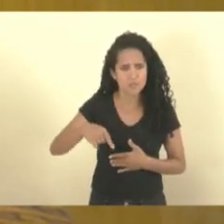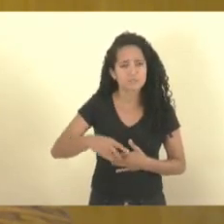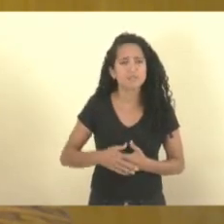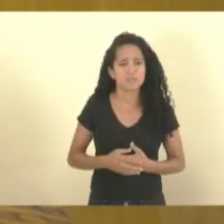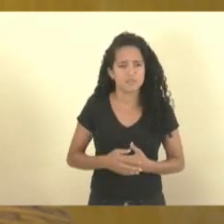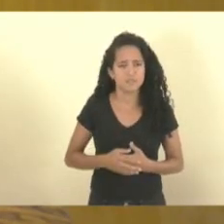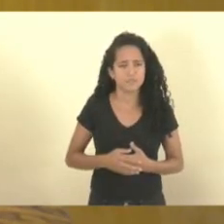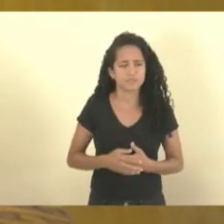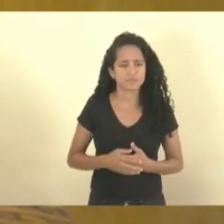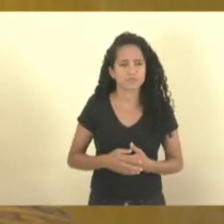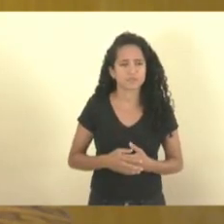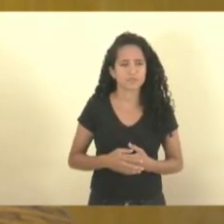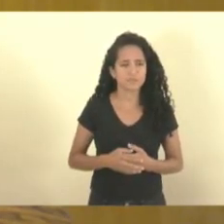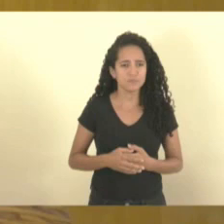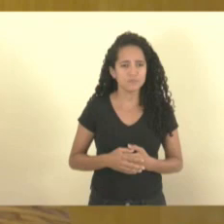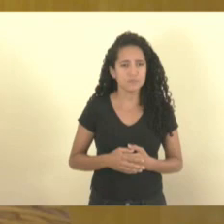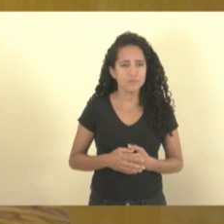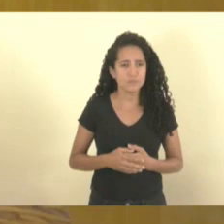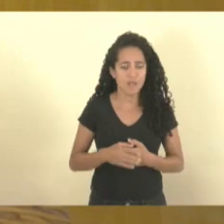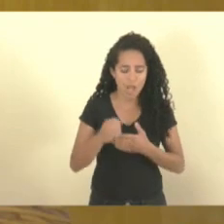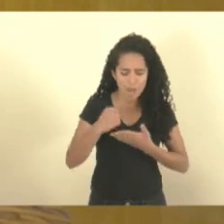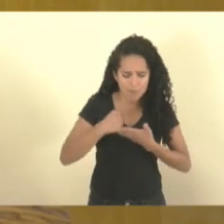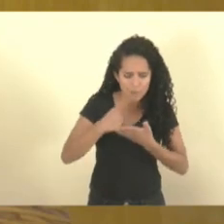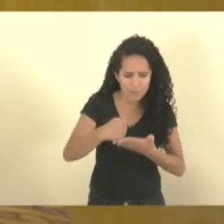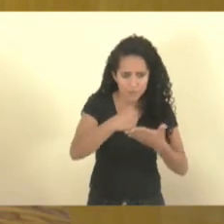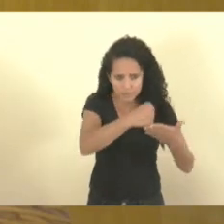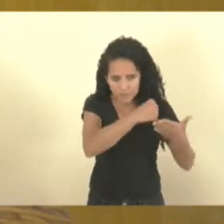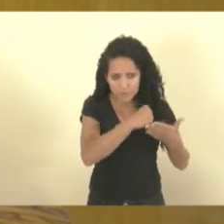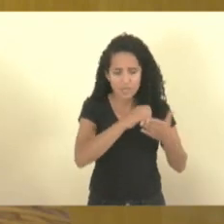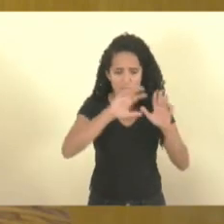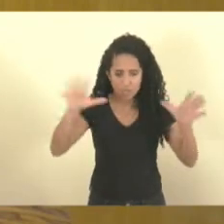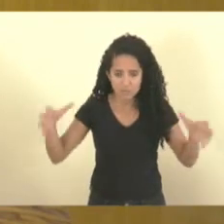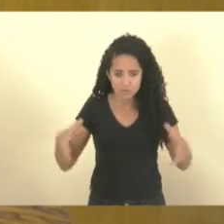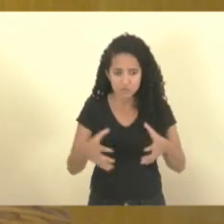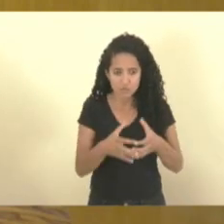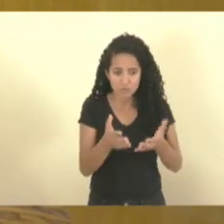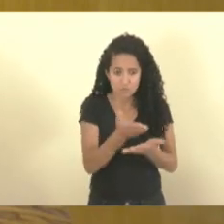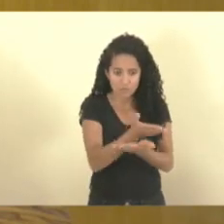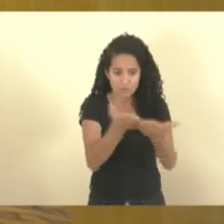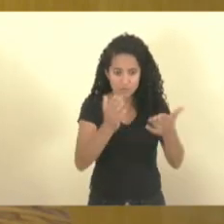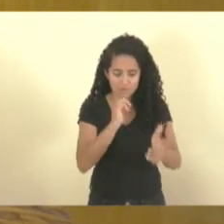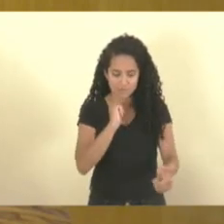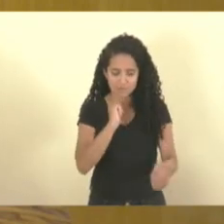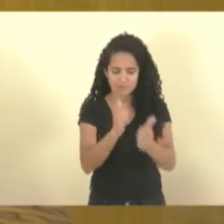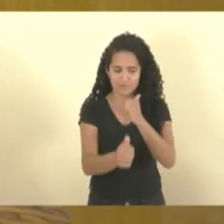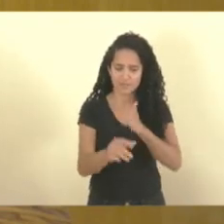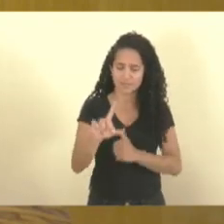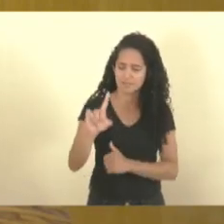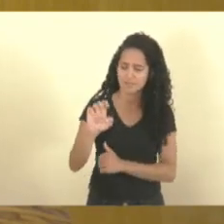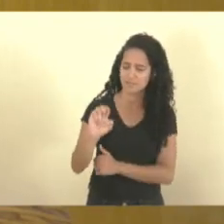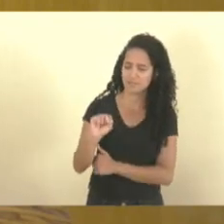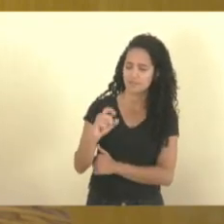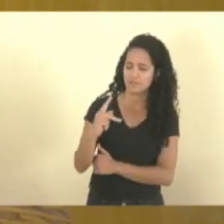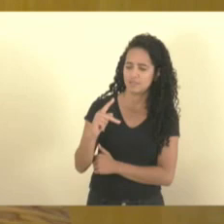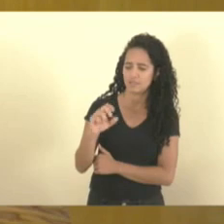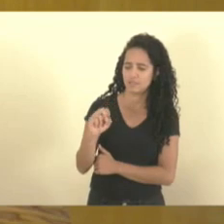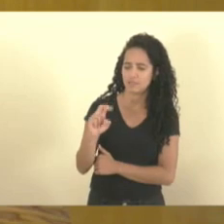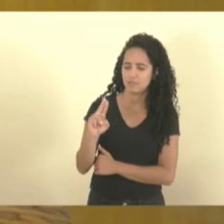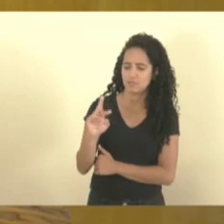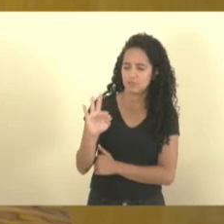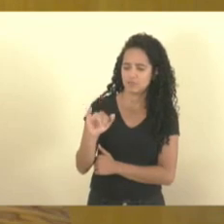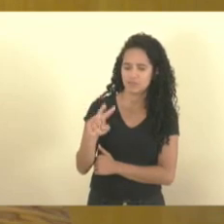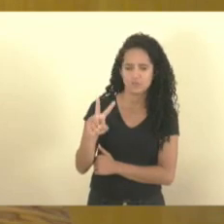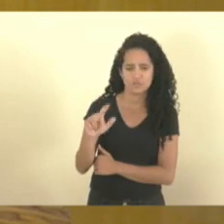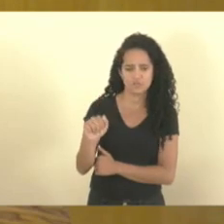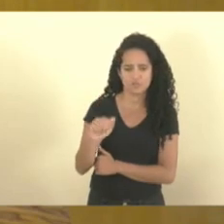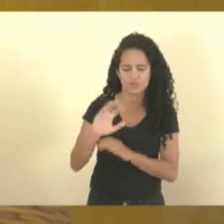fazendo mais do que minha obrigação de apoiar esse time fabuloso, esse fabuloso,